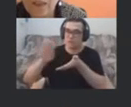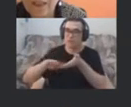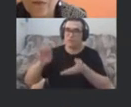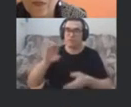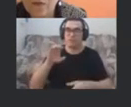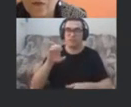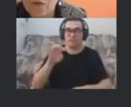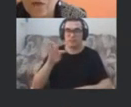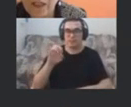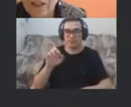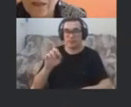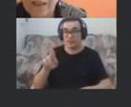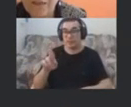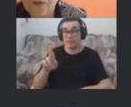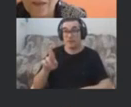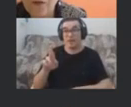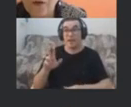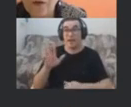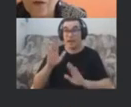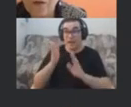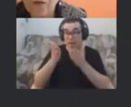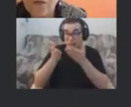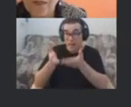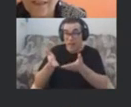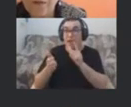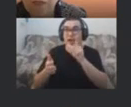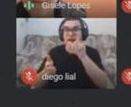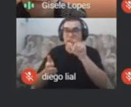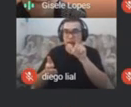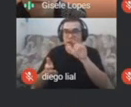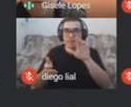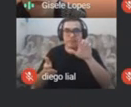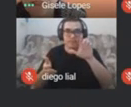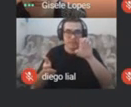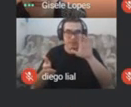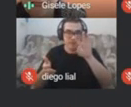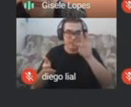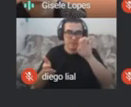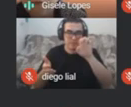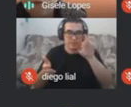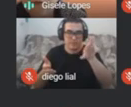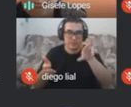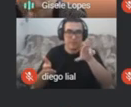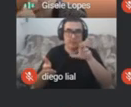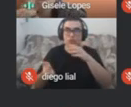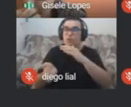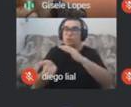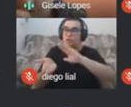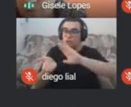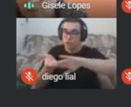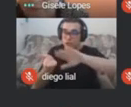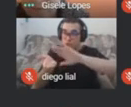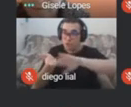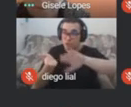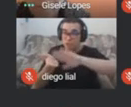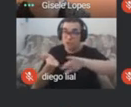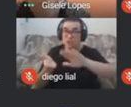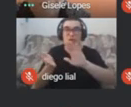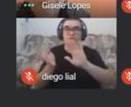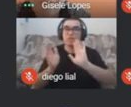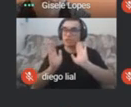descartamos, então, o líquido, que é o solvente, o éter de petróleo, e nós vamos ter, então, o resíduo do chocolate sem a